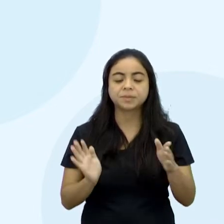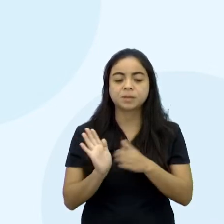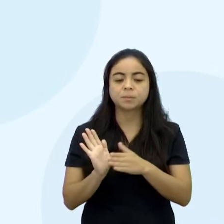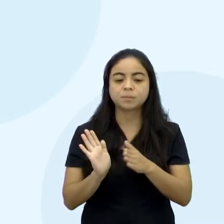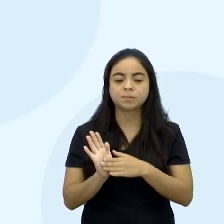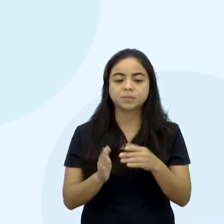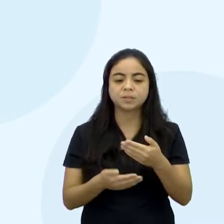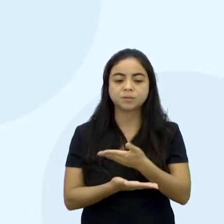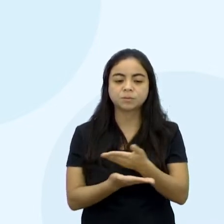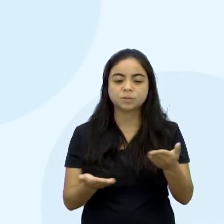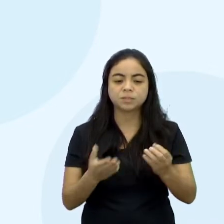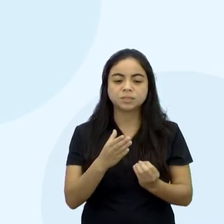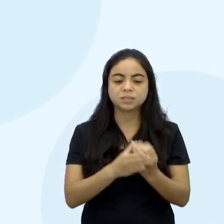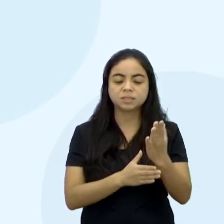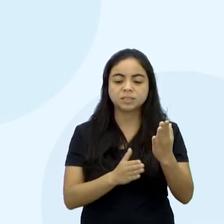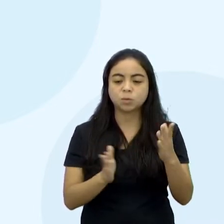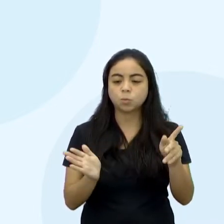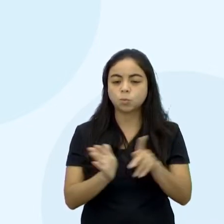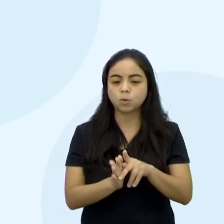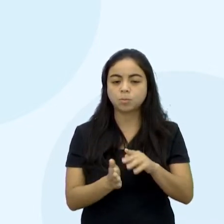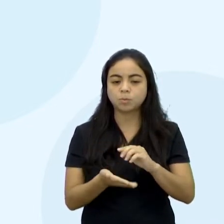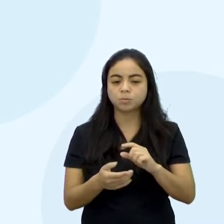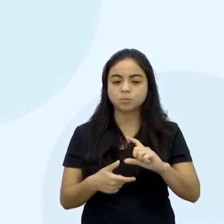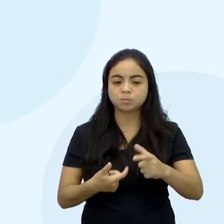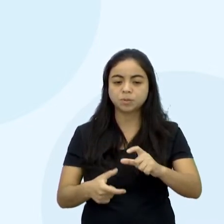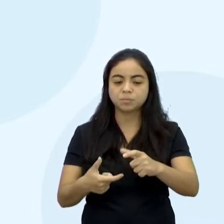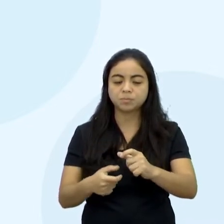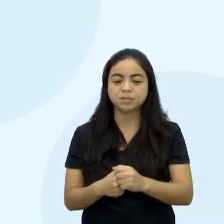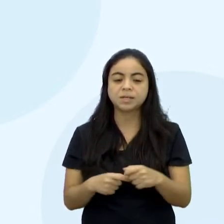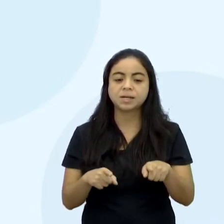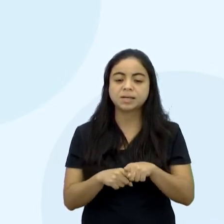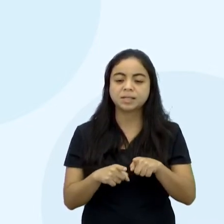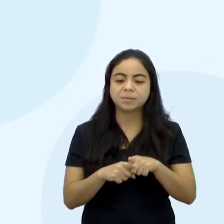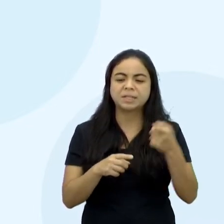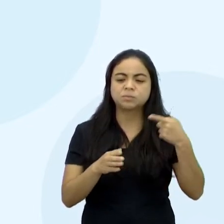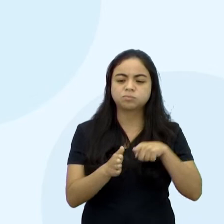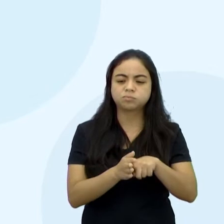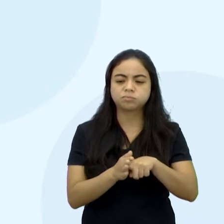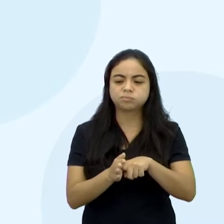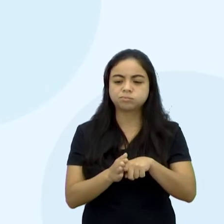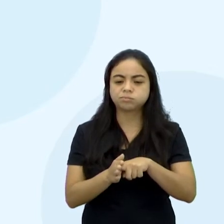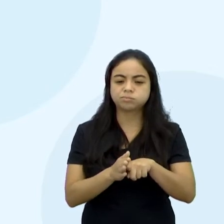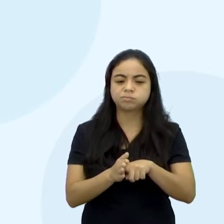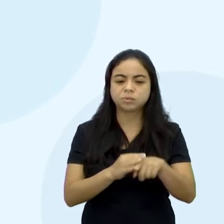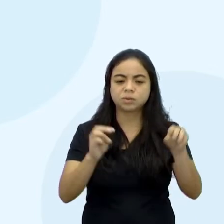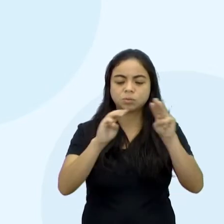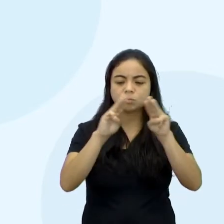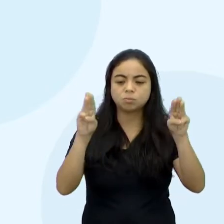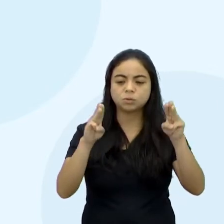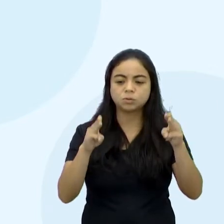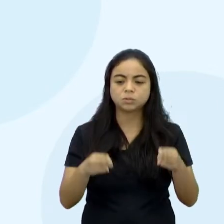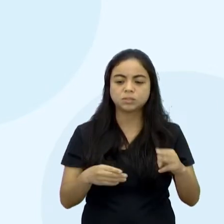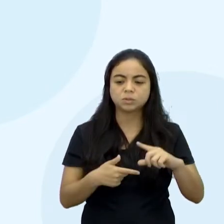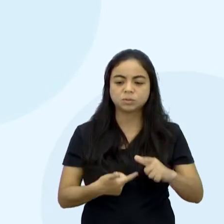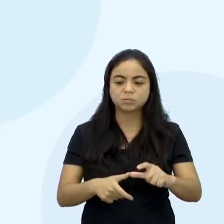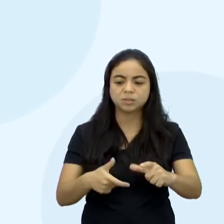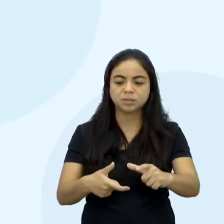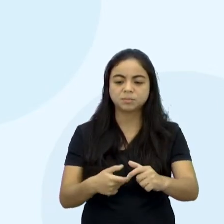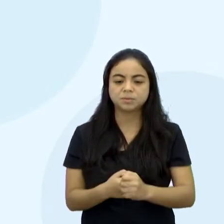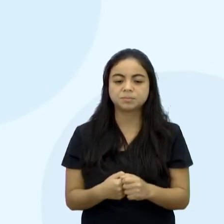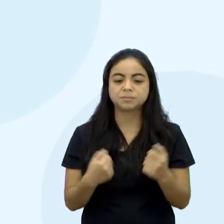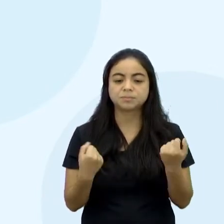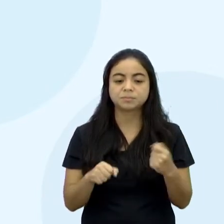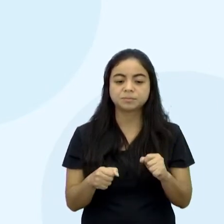memes, estipulem um tempo para que explorem livremente o Museu dos Memes, como eu disse, a sugestão de estudo do meio. Você